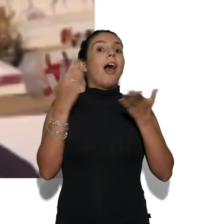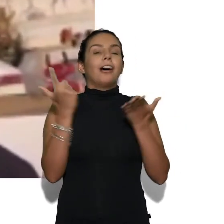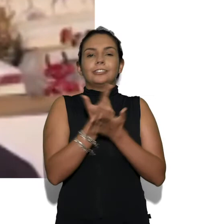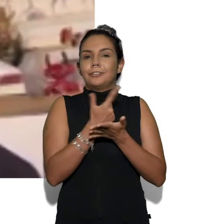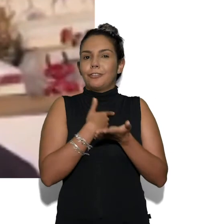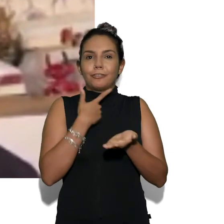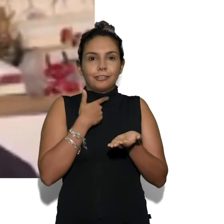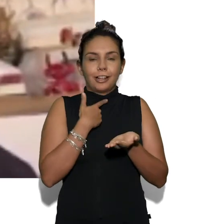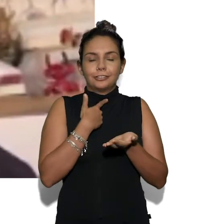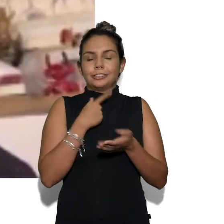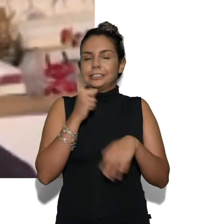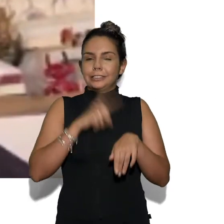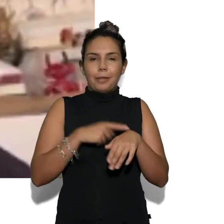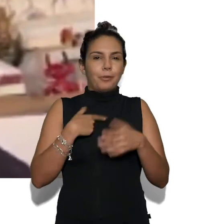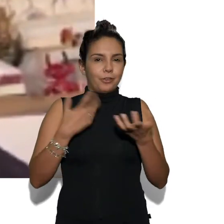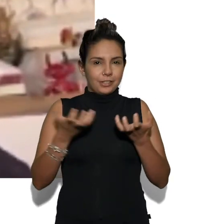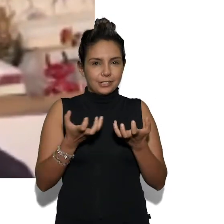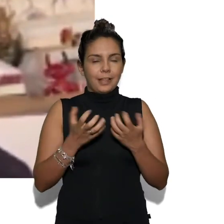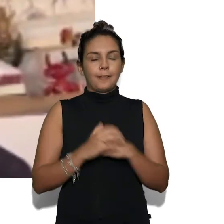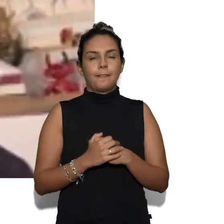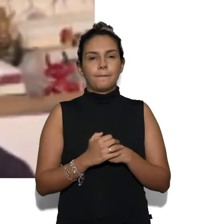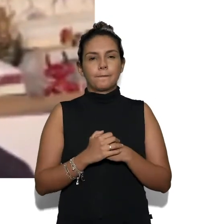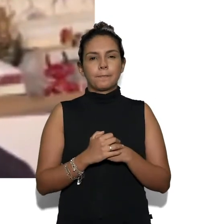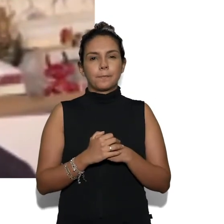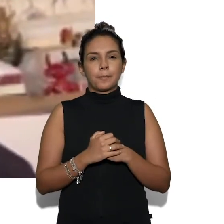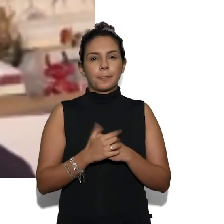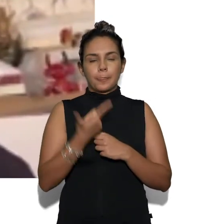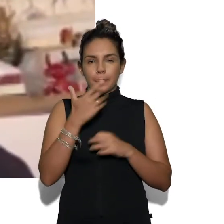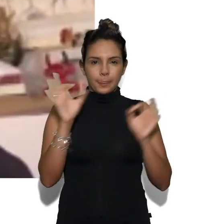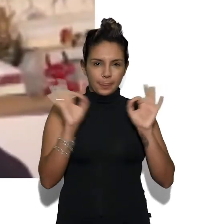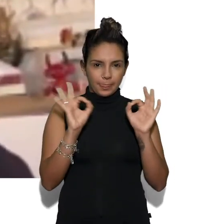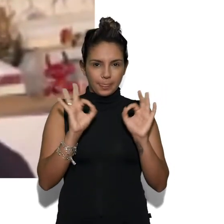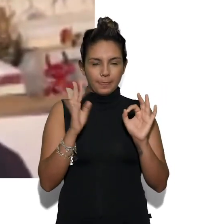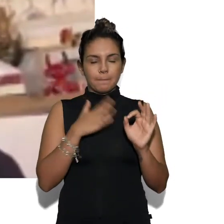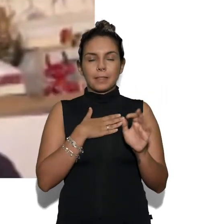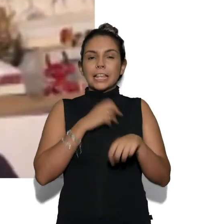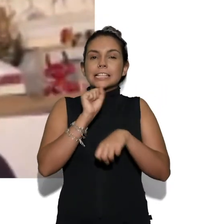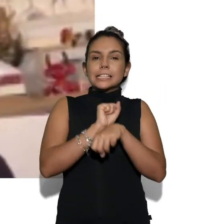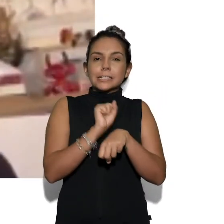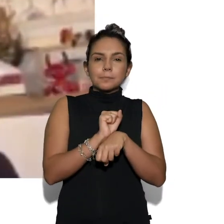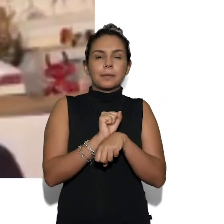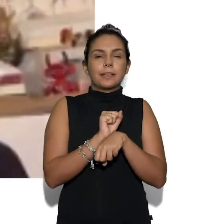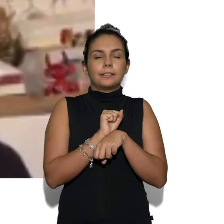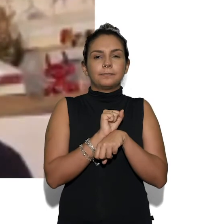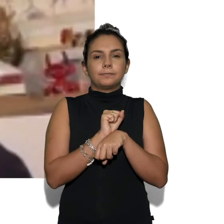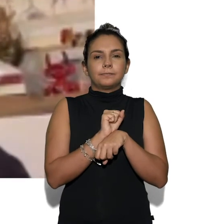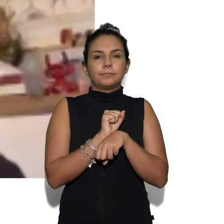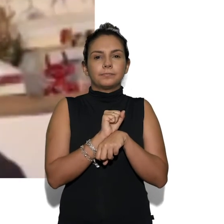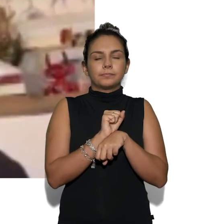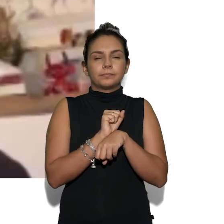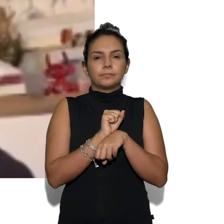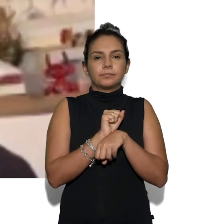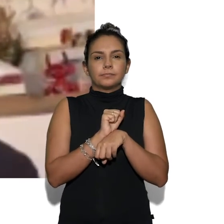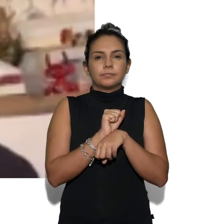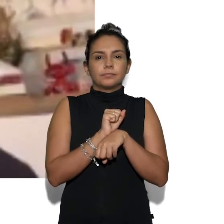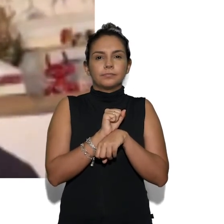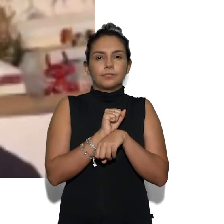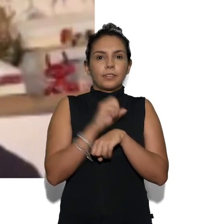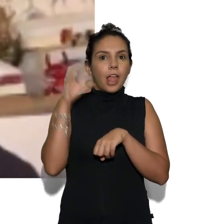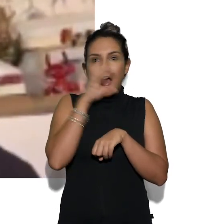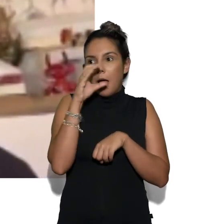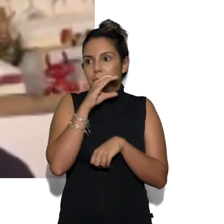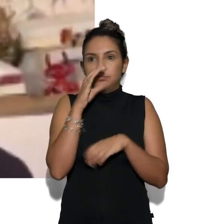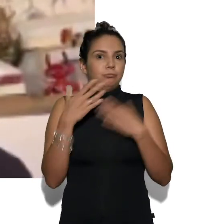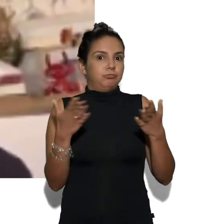de livros que eu quiser, com o tempo que eu quiser, sem ter ninguém à minha espera, sem ter ninguém